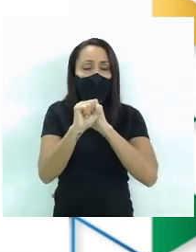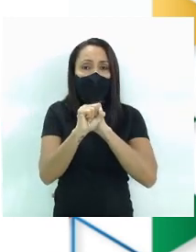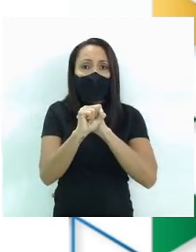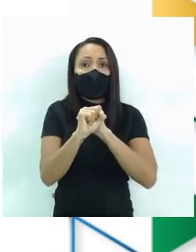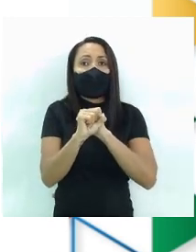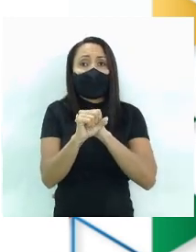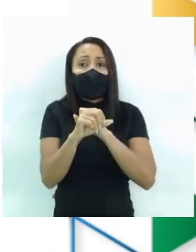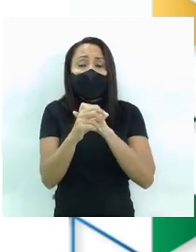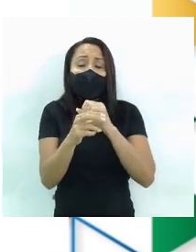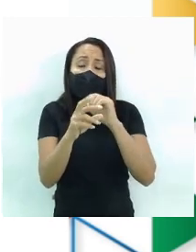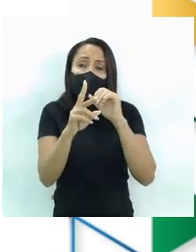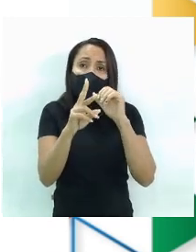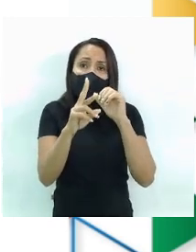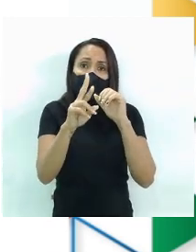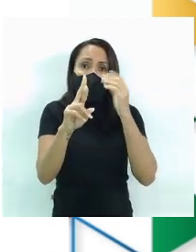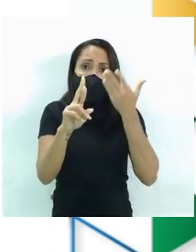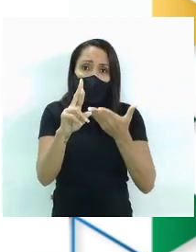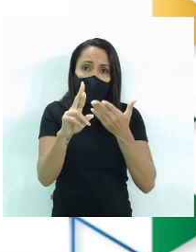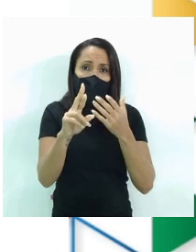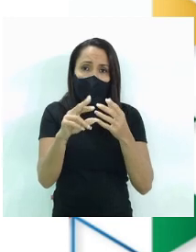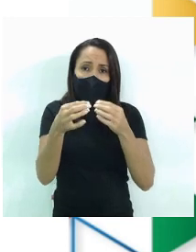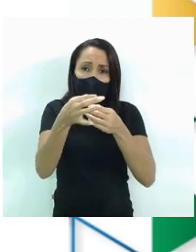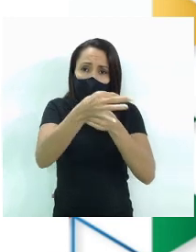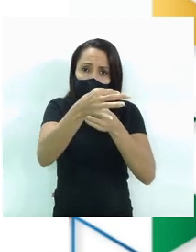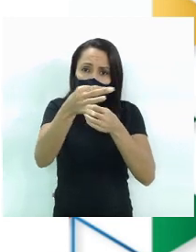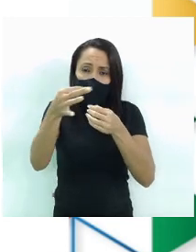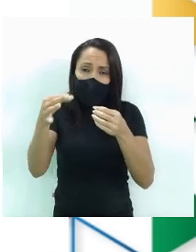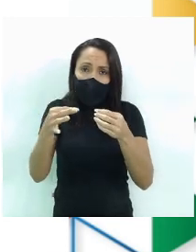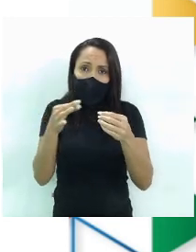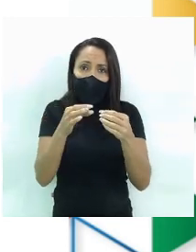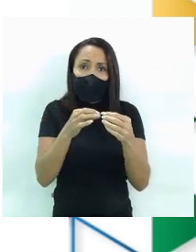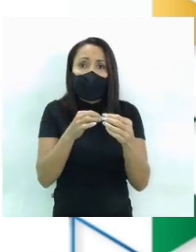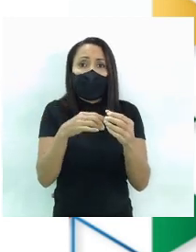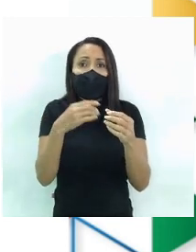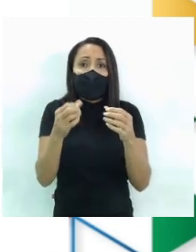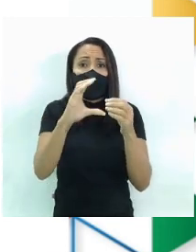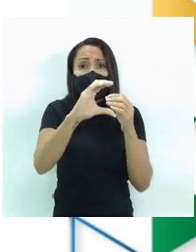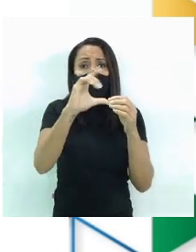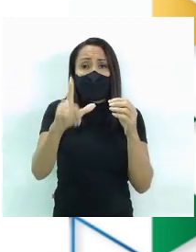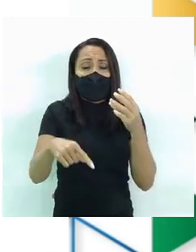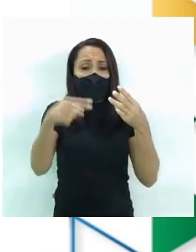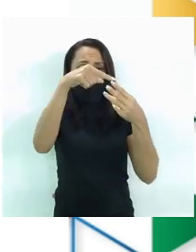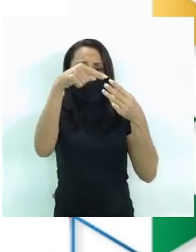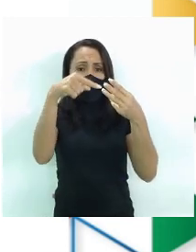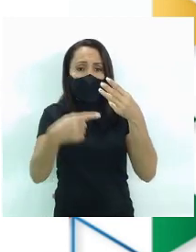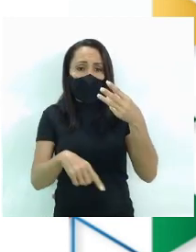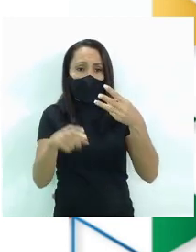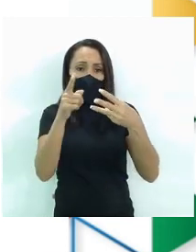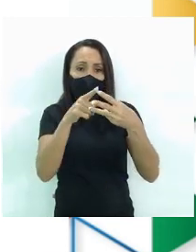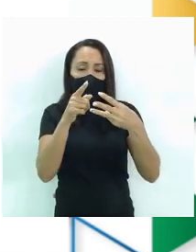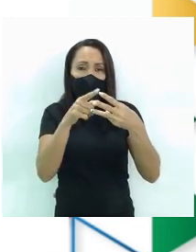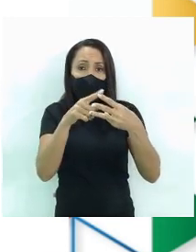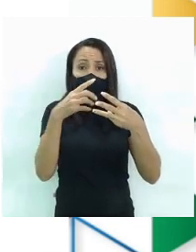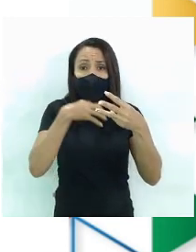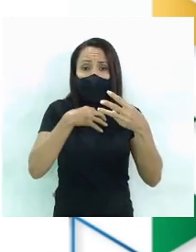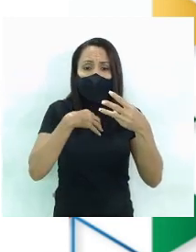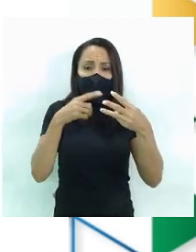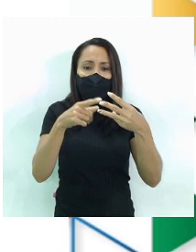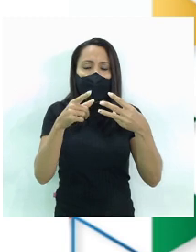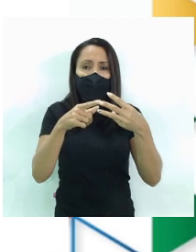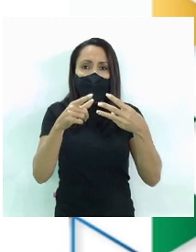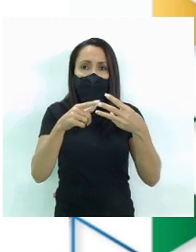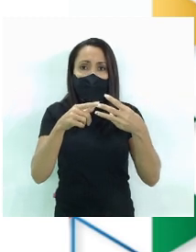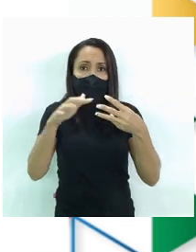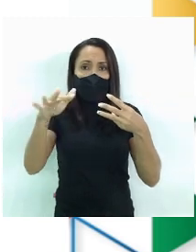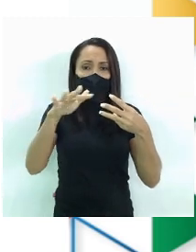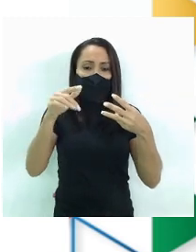e os representados por minúsculos gânglios. Os nervos podem ser classificados em três grupos: os sensitivos, os motores